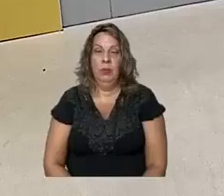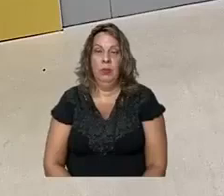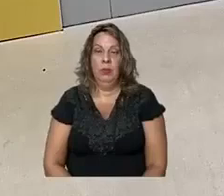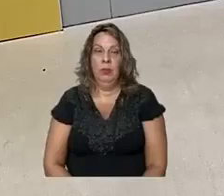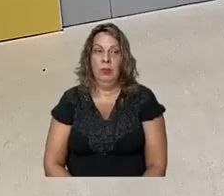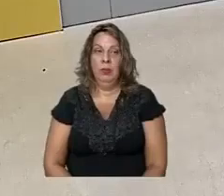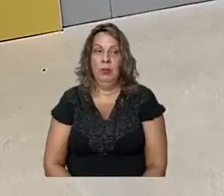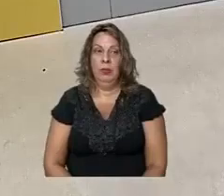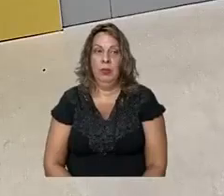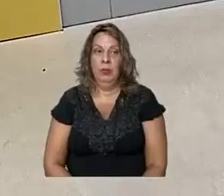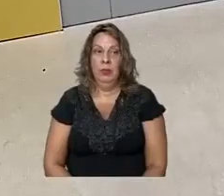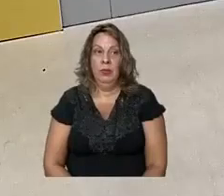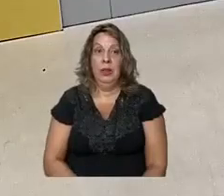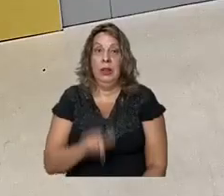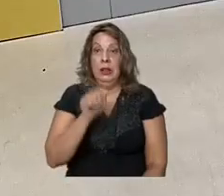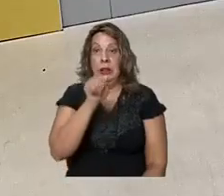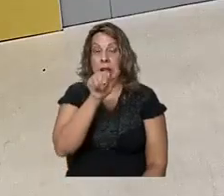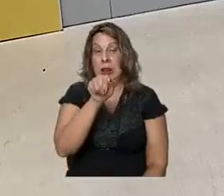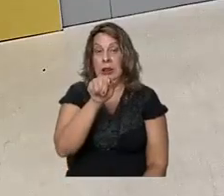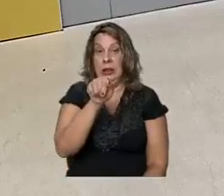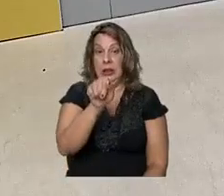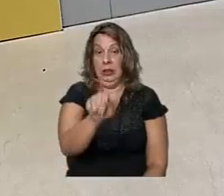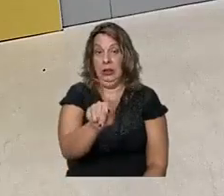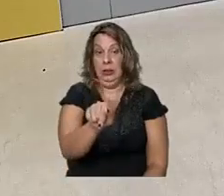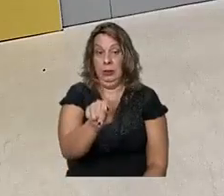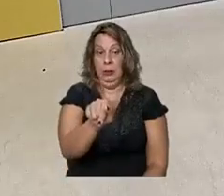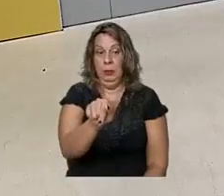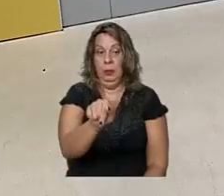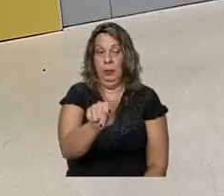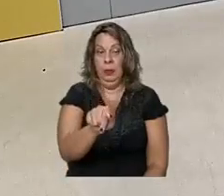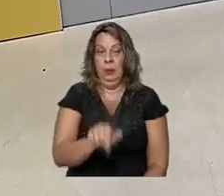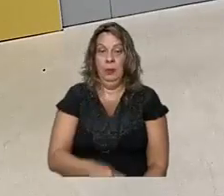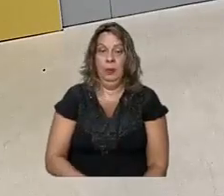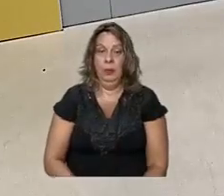Número 2. Olha 7. Quem quer o 7?